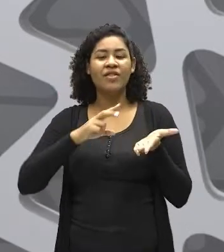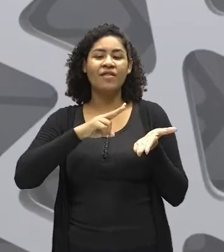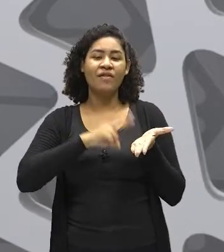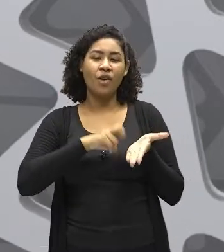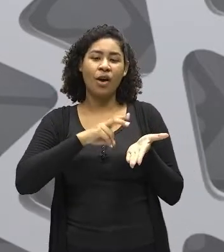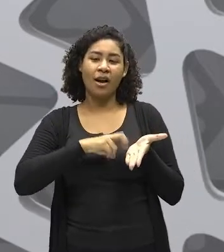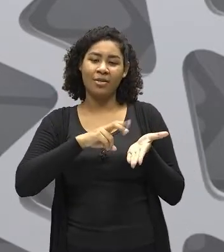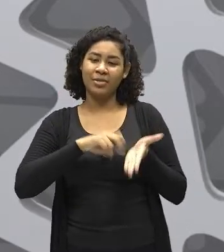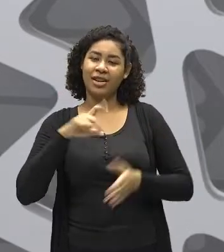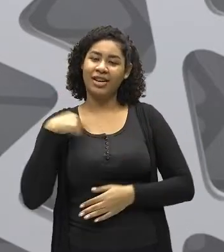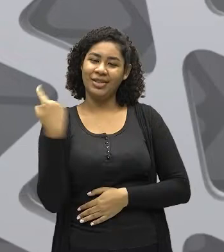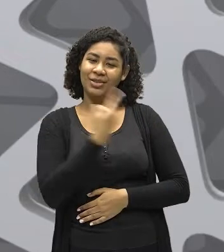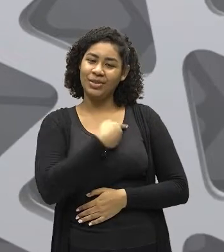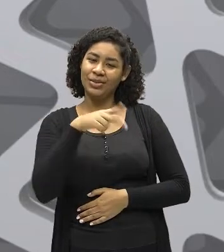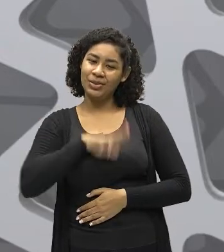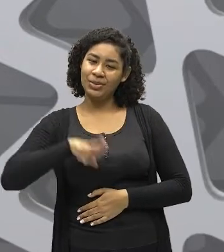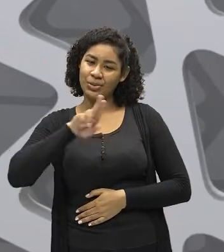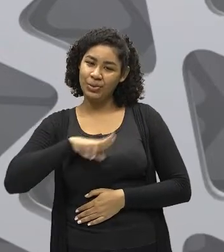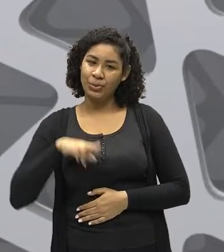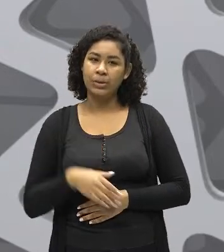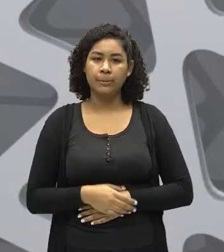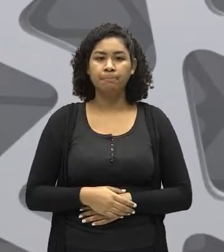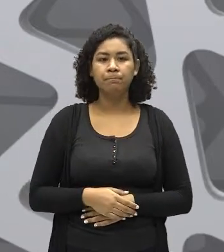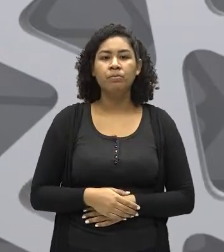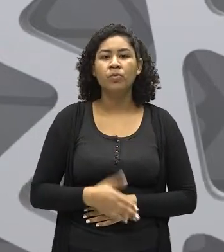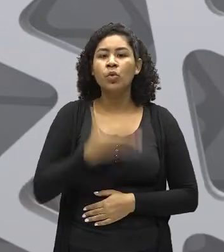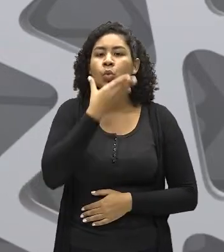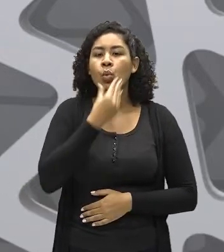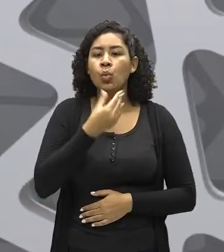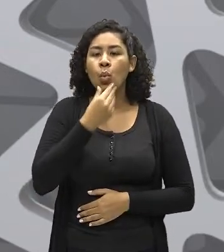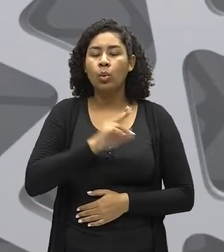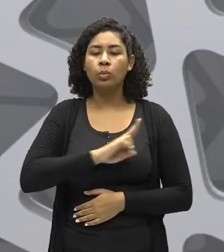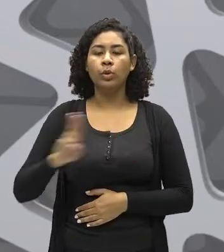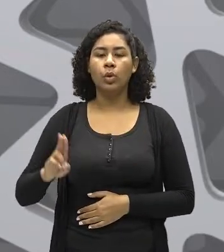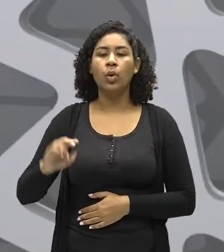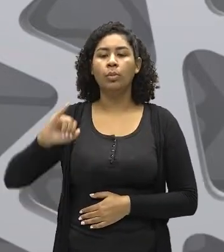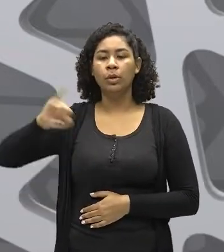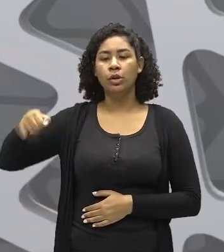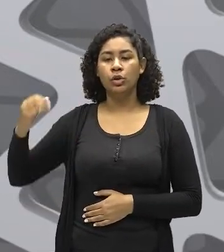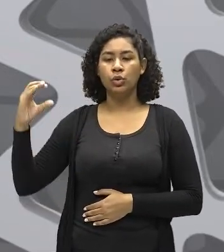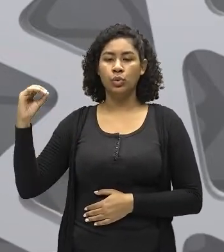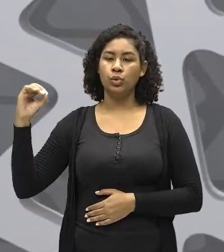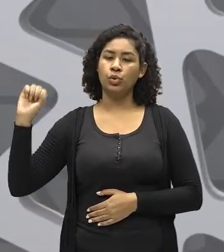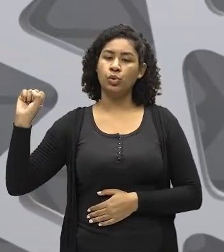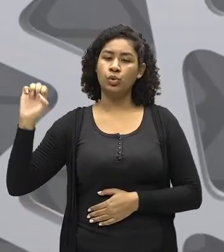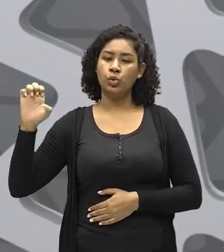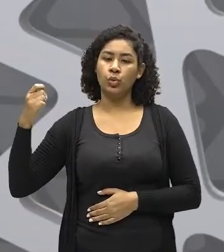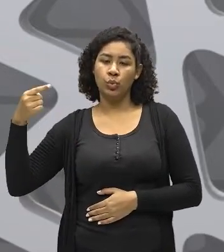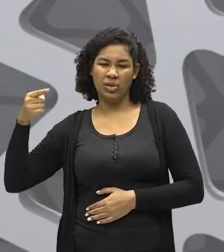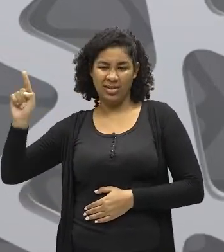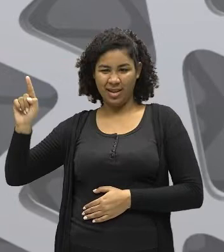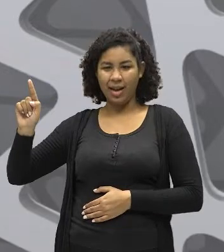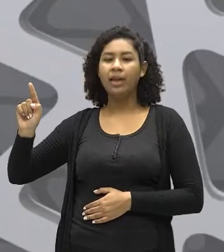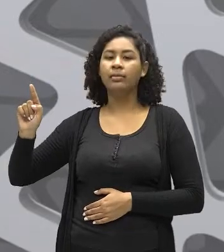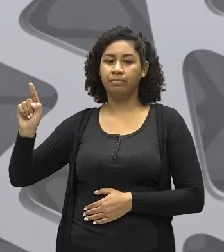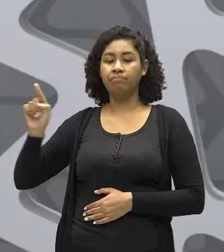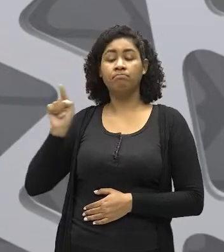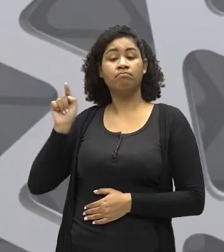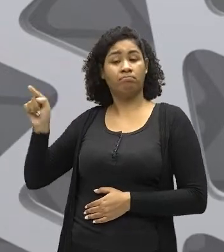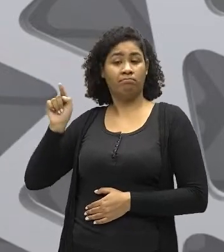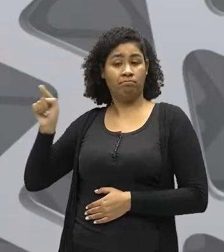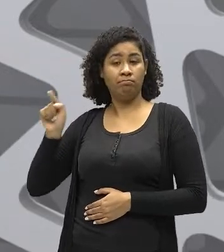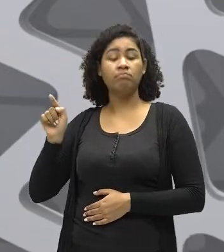José de Anchieta, um padre muito importante jesuíta que esteve no litoral, lá no século XVI, se não me engano, em